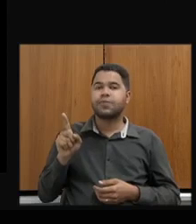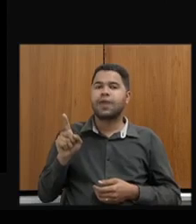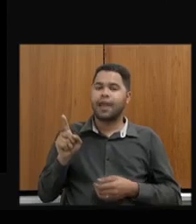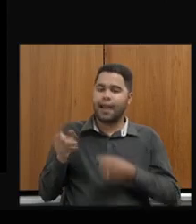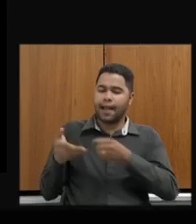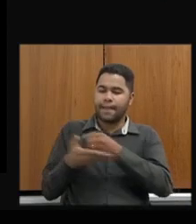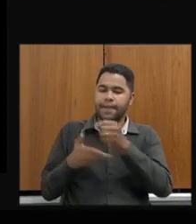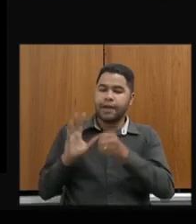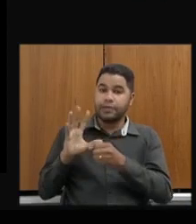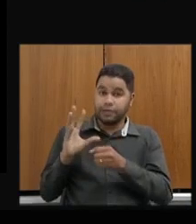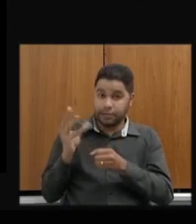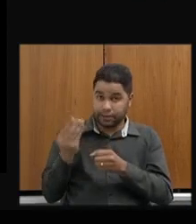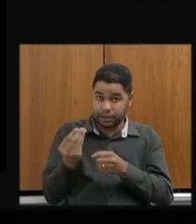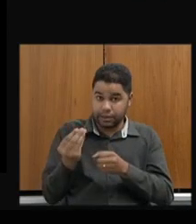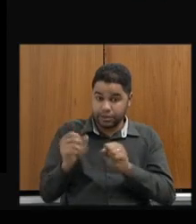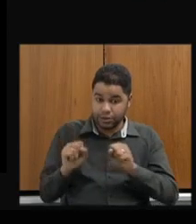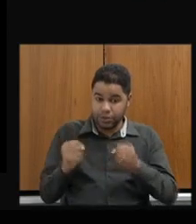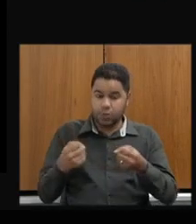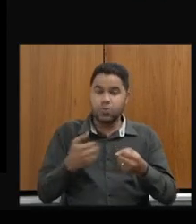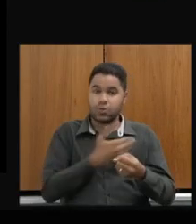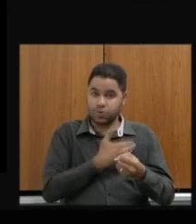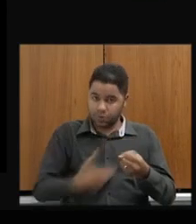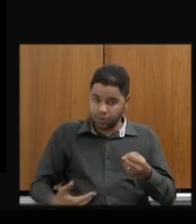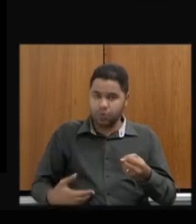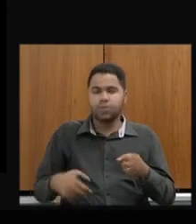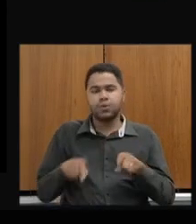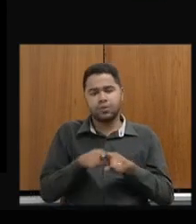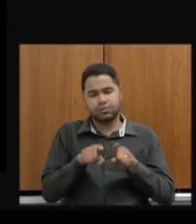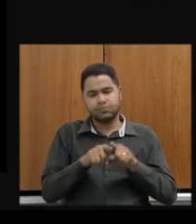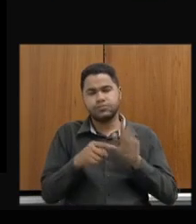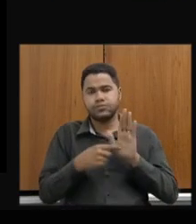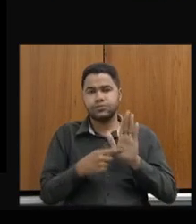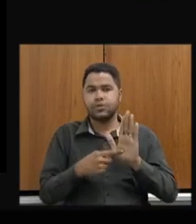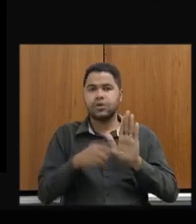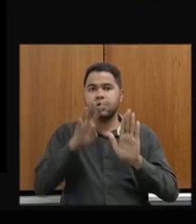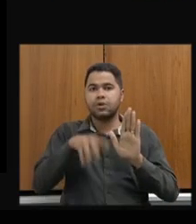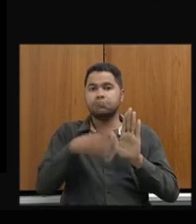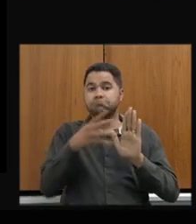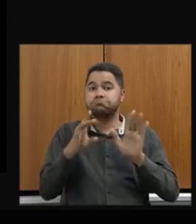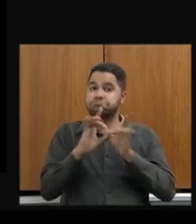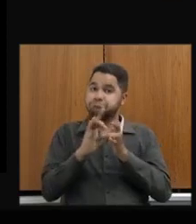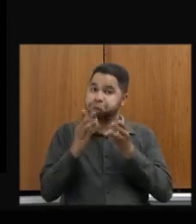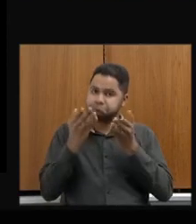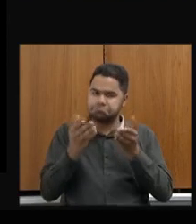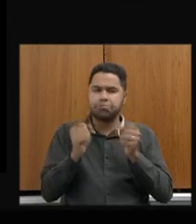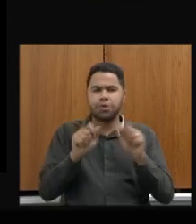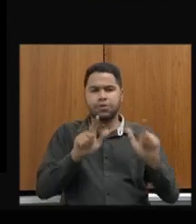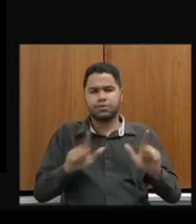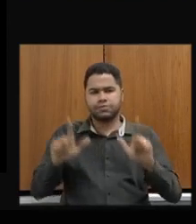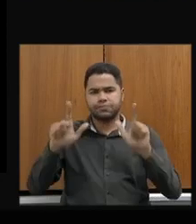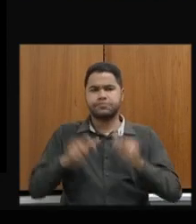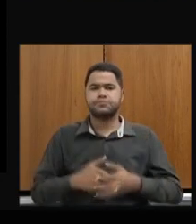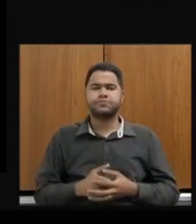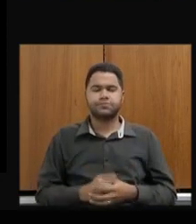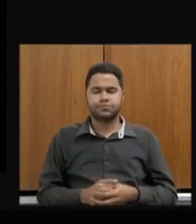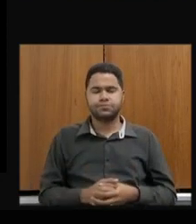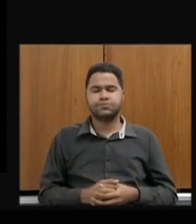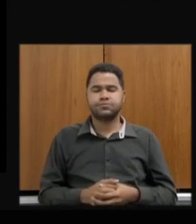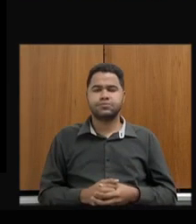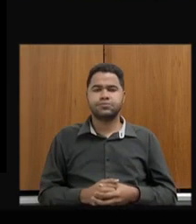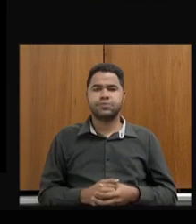integrada né de segurança pública e eu vou deixar também é esse quadro disponível para vocês pode passar